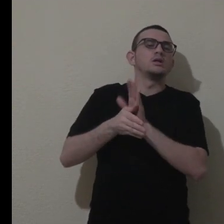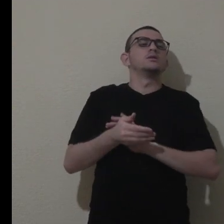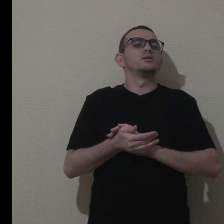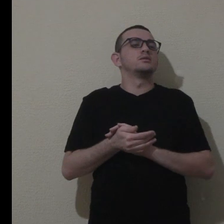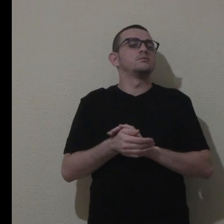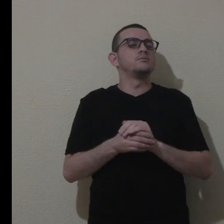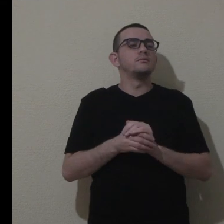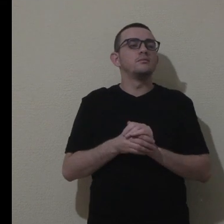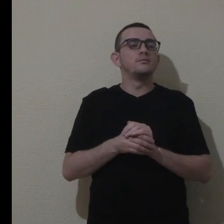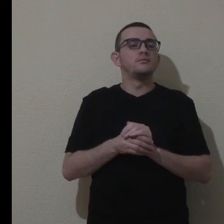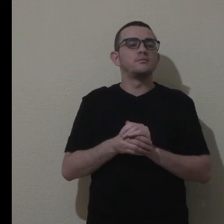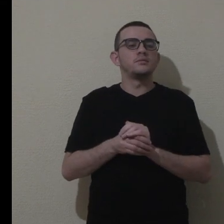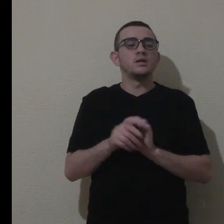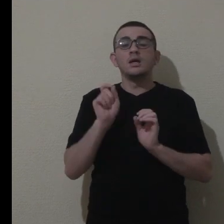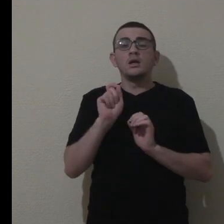do cérebro, bem assim,